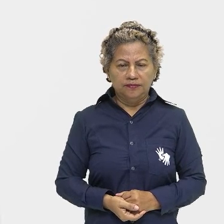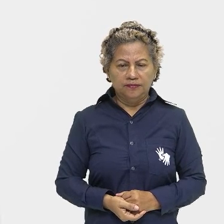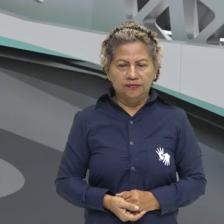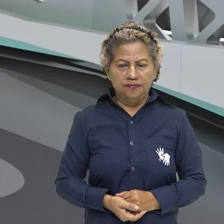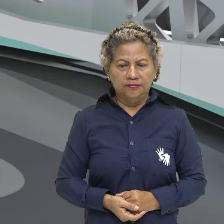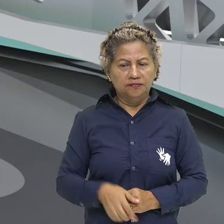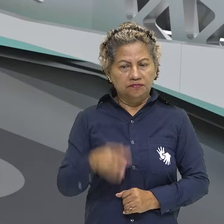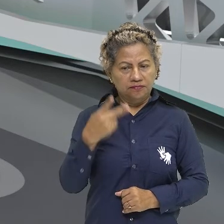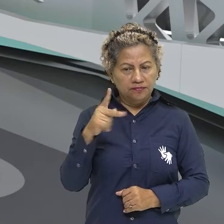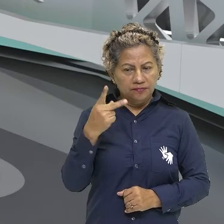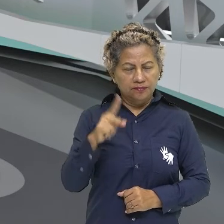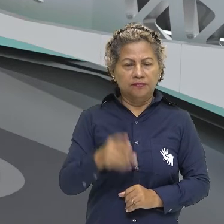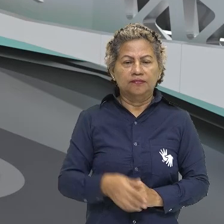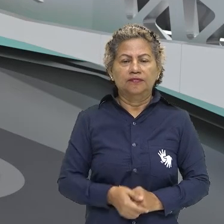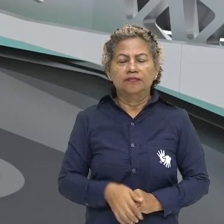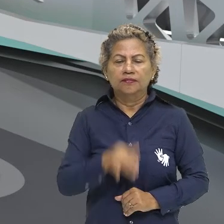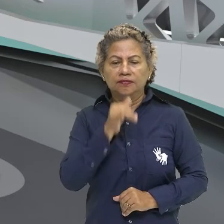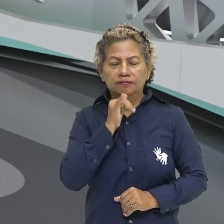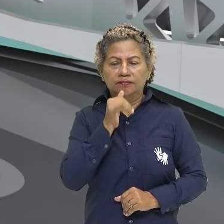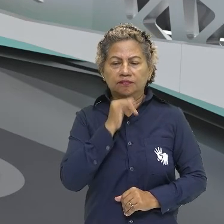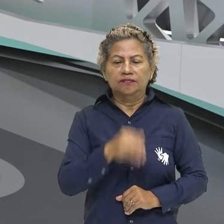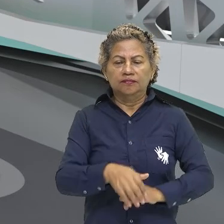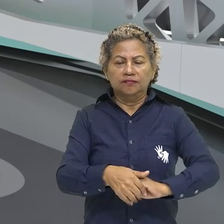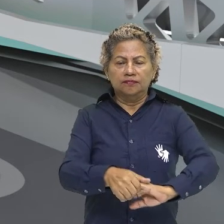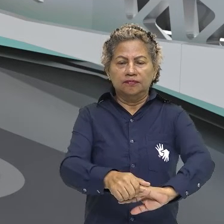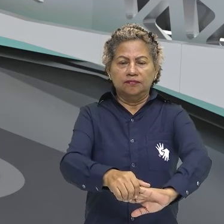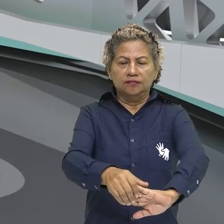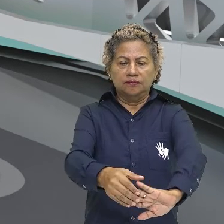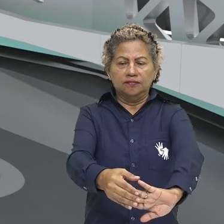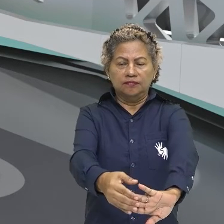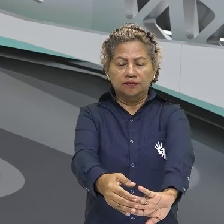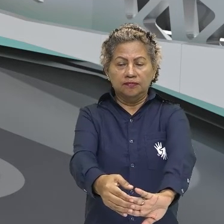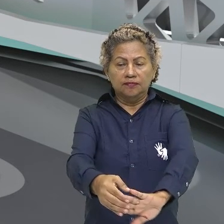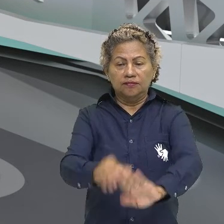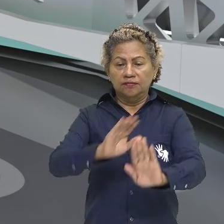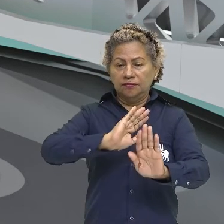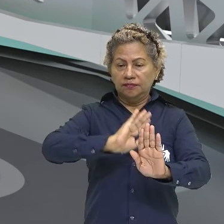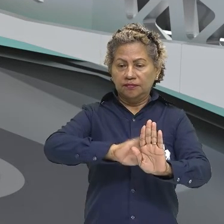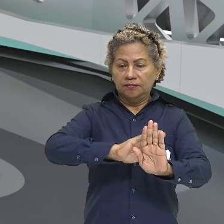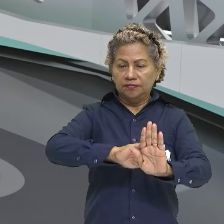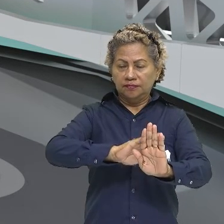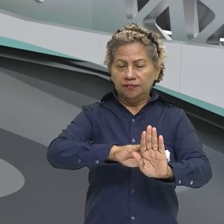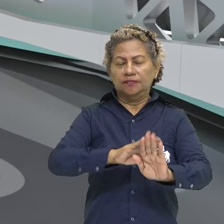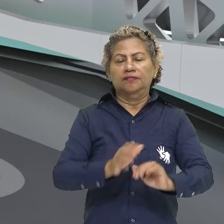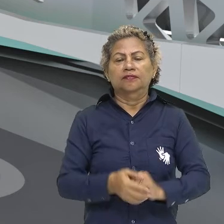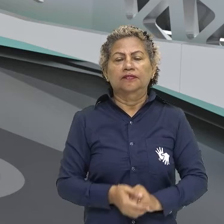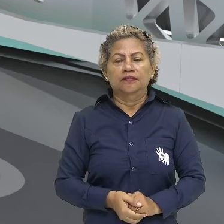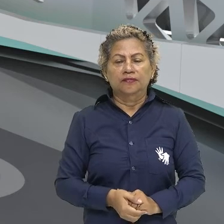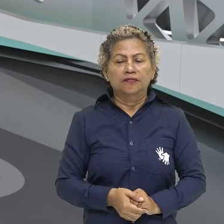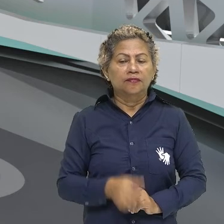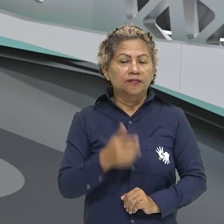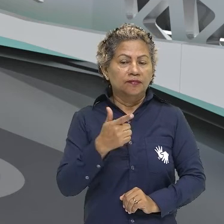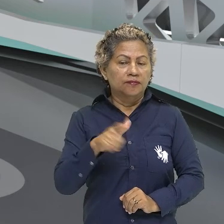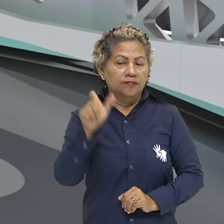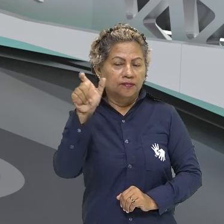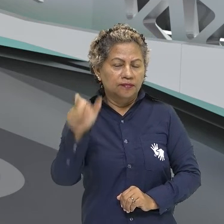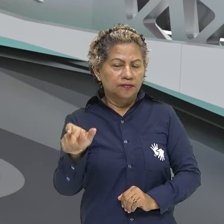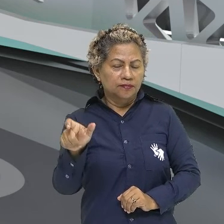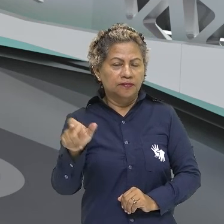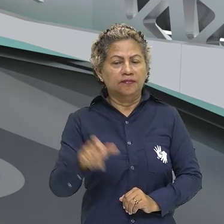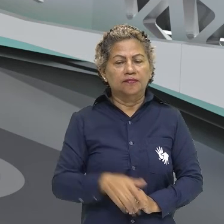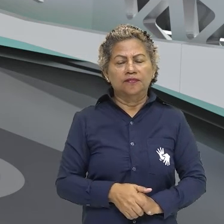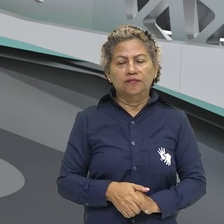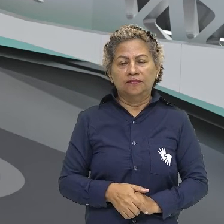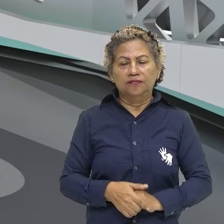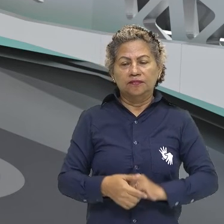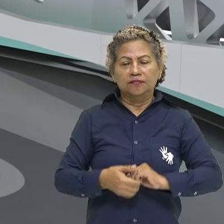você tentar alongar seus braços lá para trás. Aí uma pessoa, né, um ajudante, segura